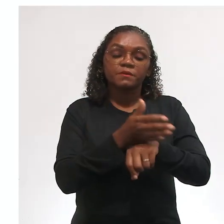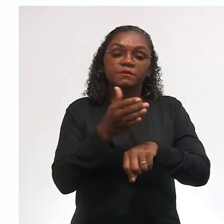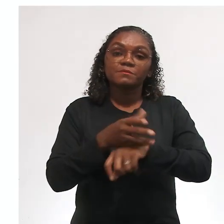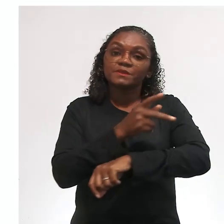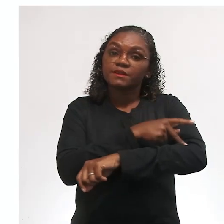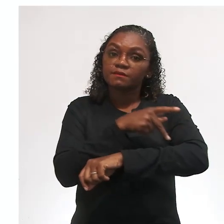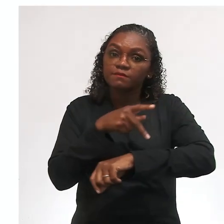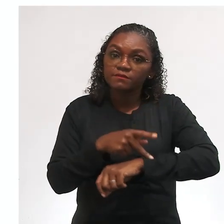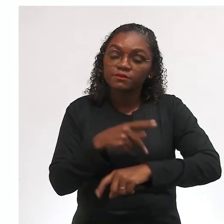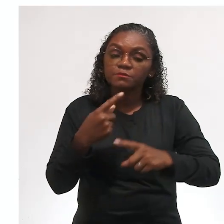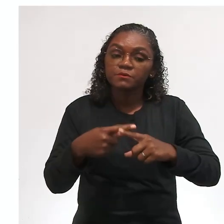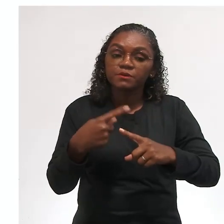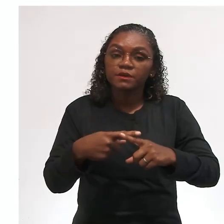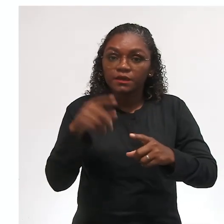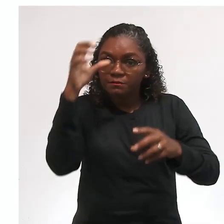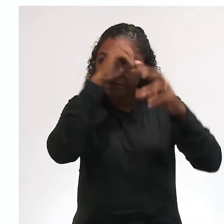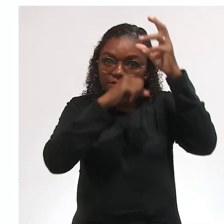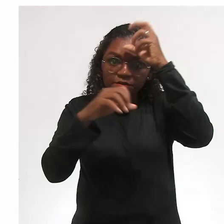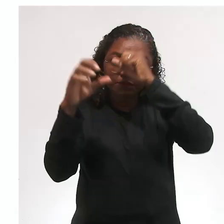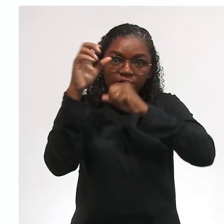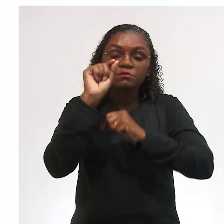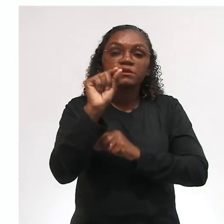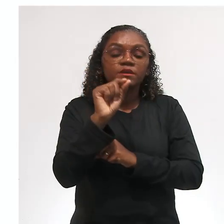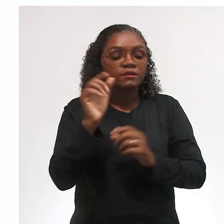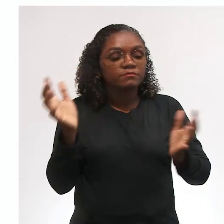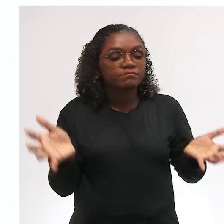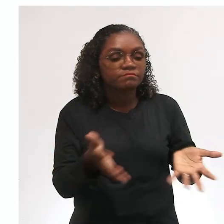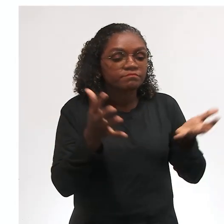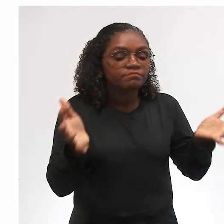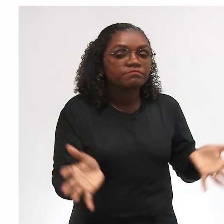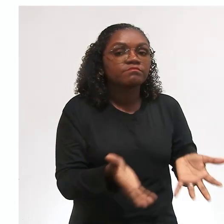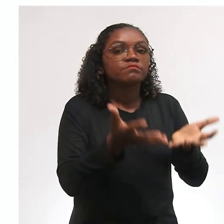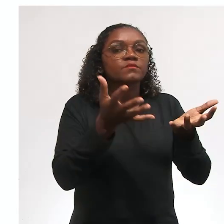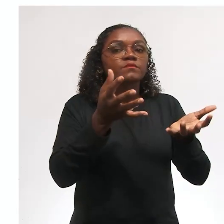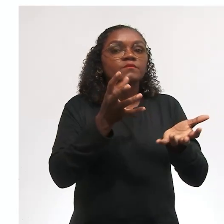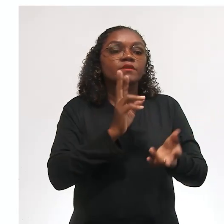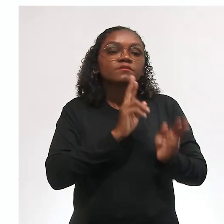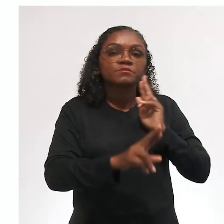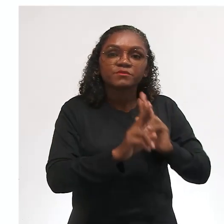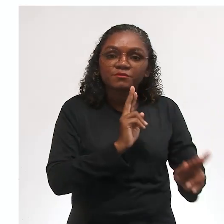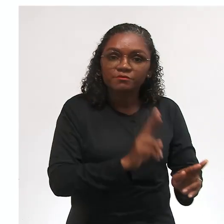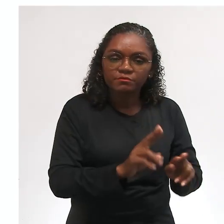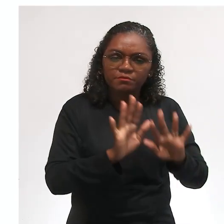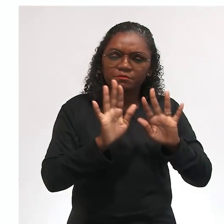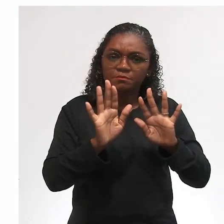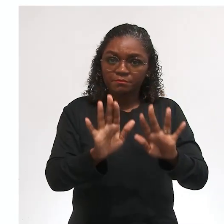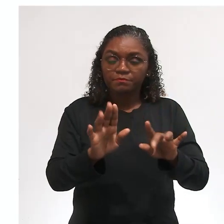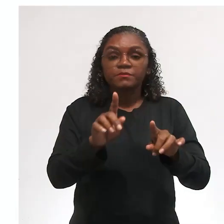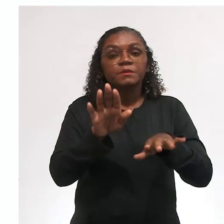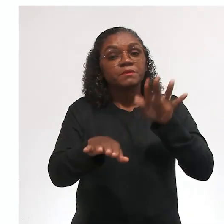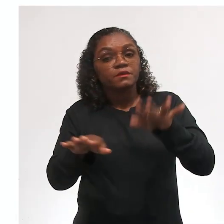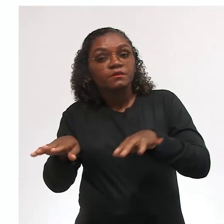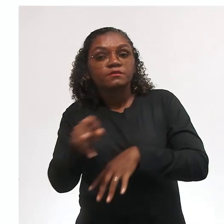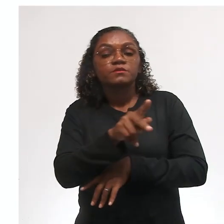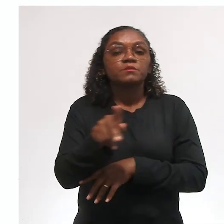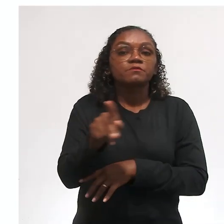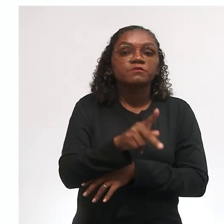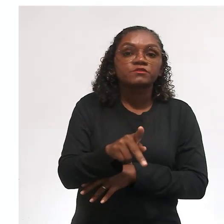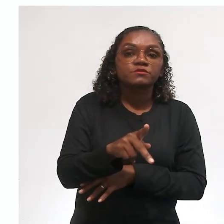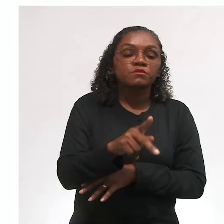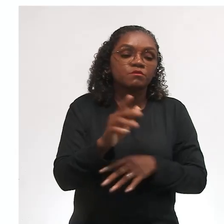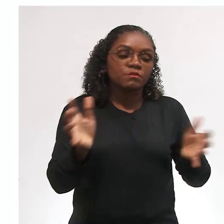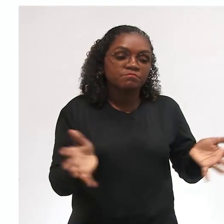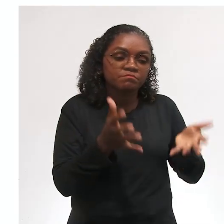estruturar a aprendizagem em termos de estímulo e respostas. Professores utilizam reforços positivos